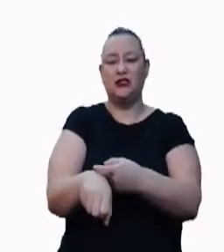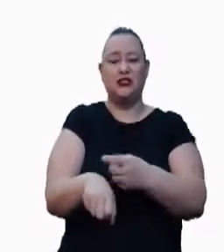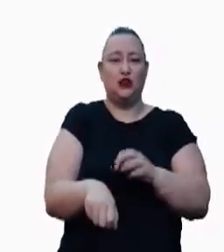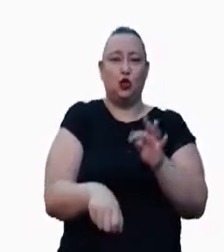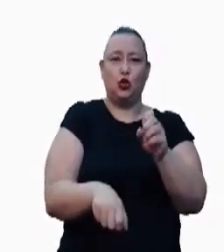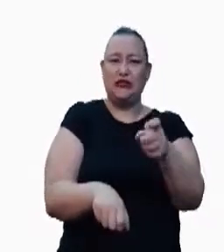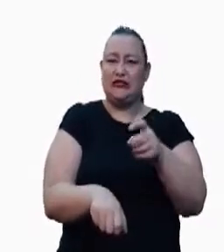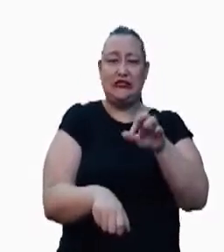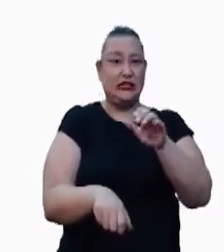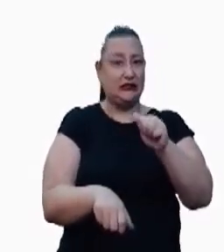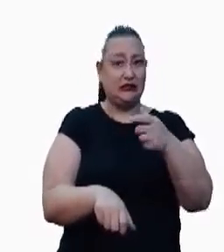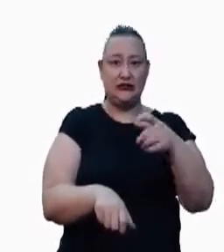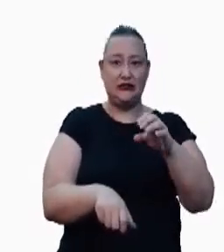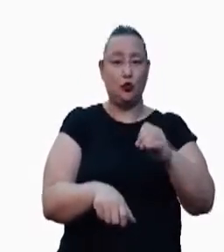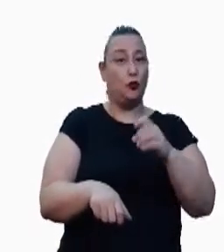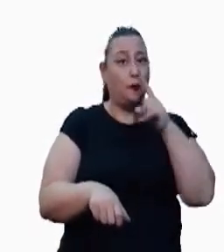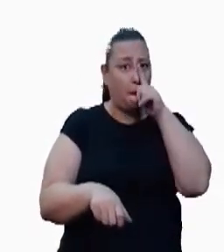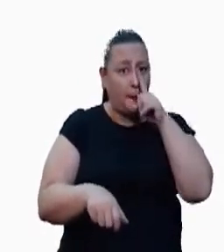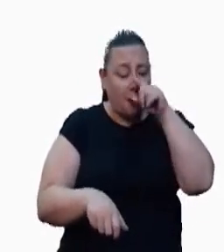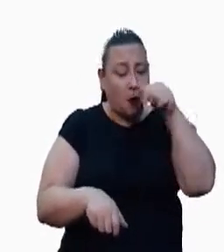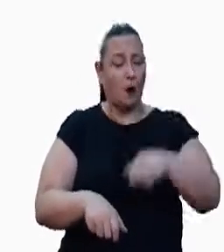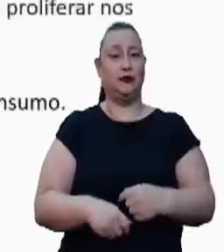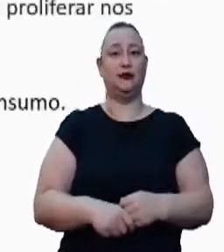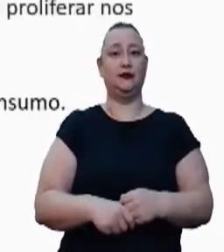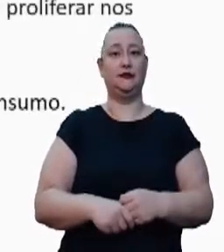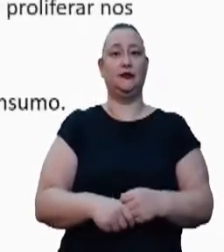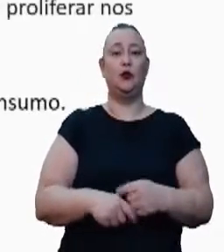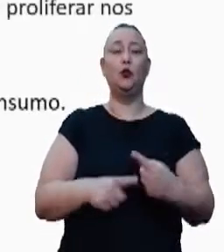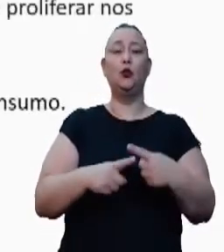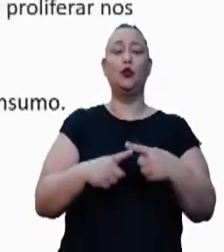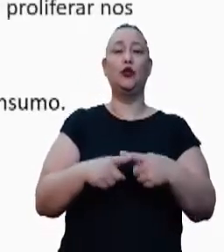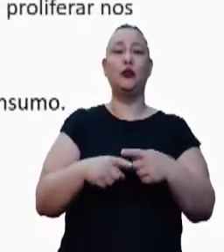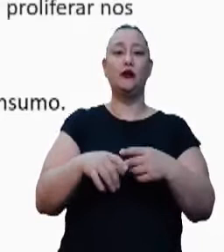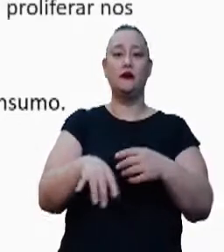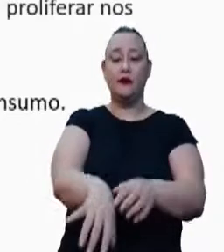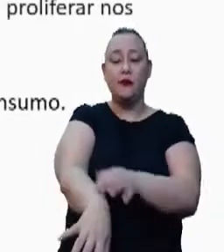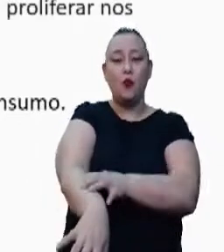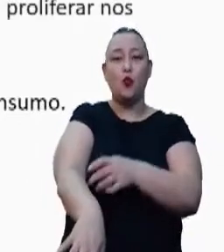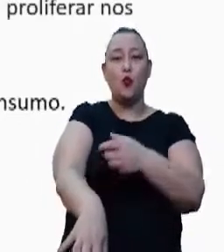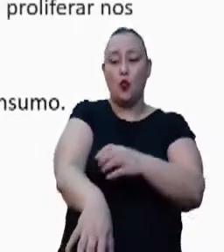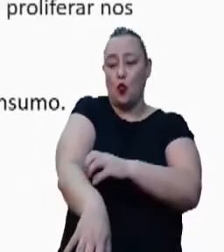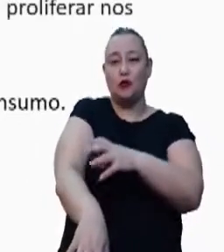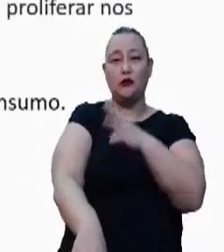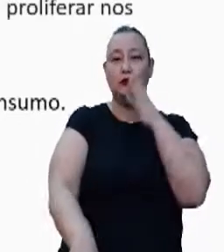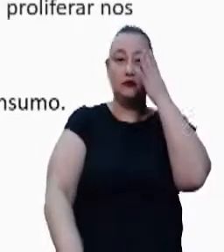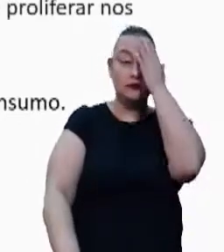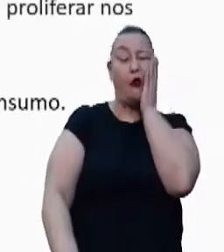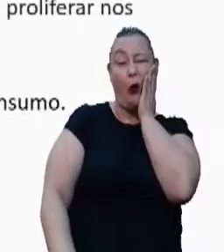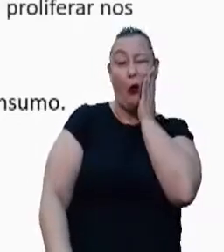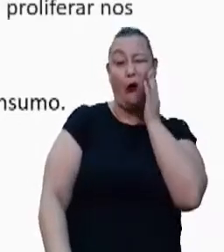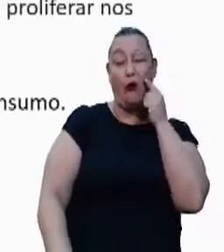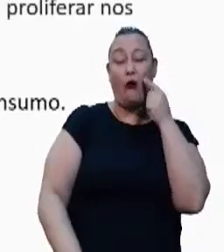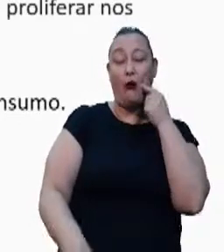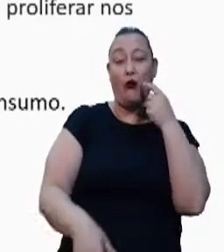intoxicação muito grave no ser humano, porque ela causa paralisia muscular. Então, a forma mais comum